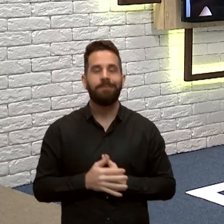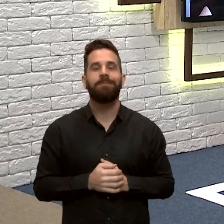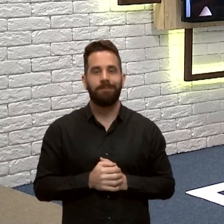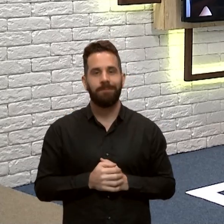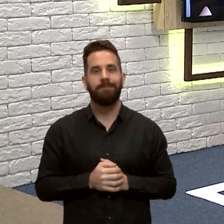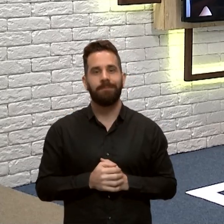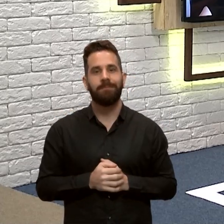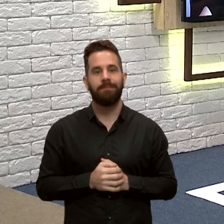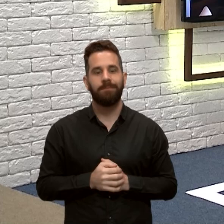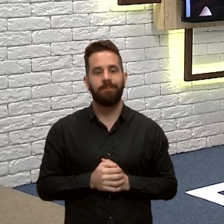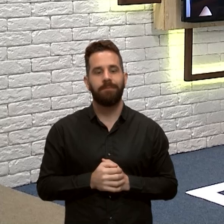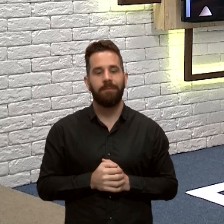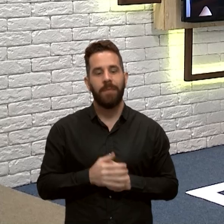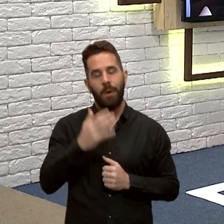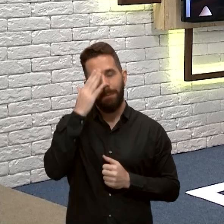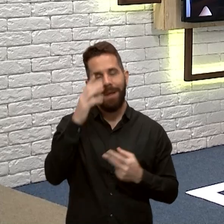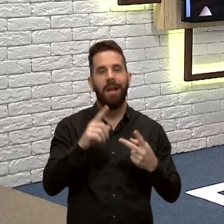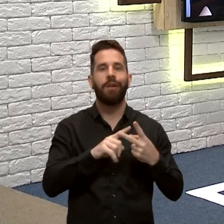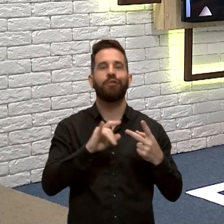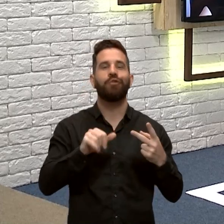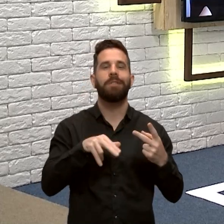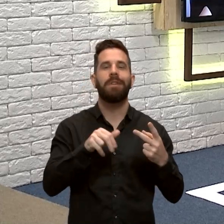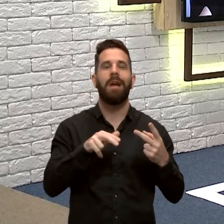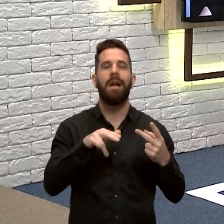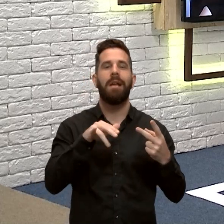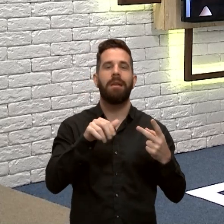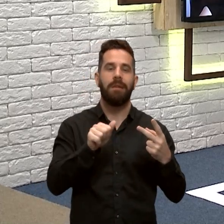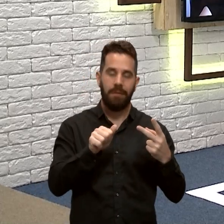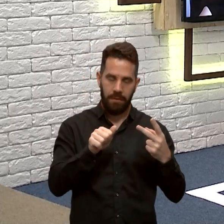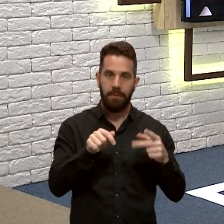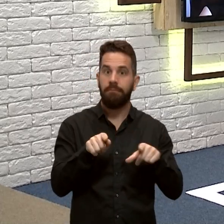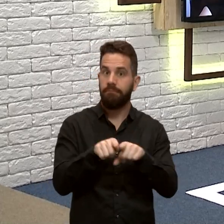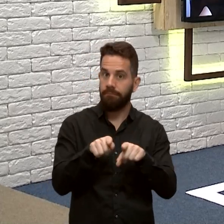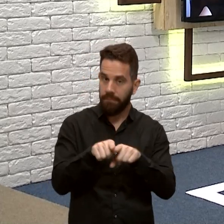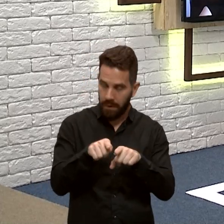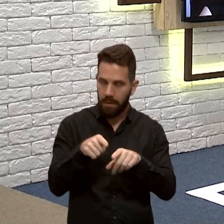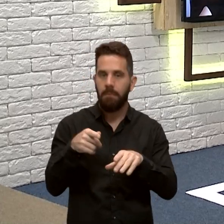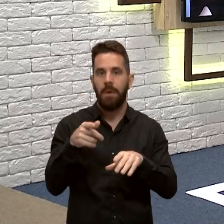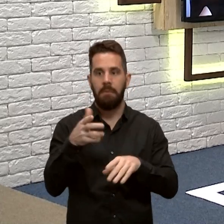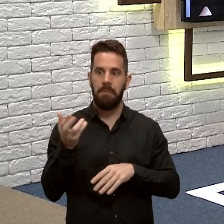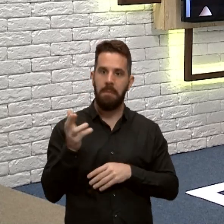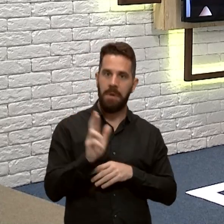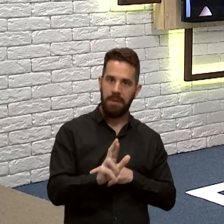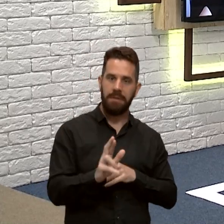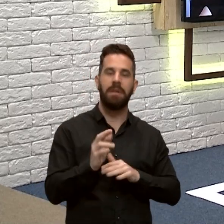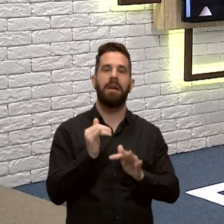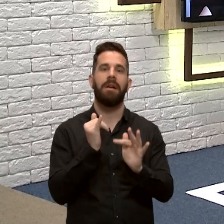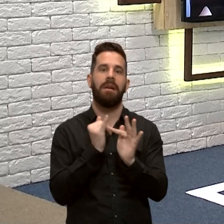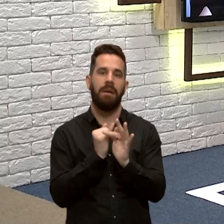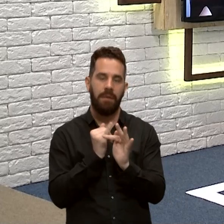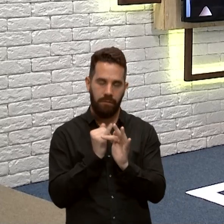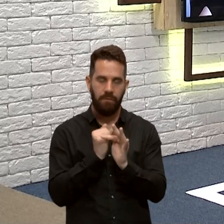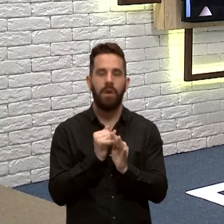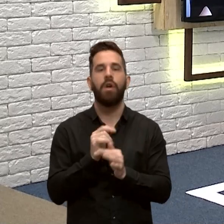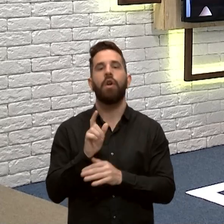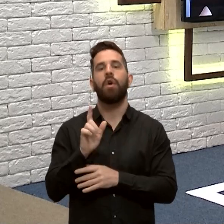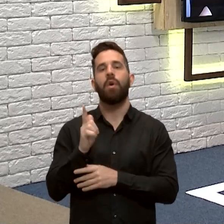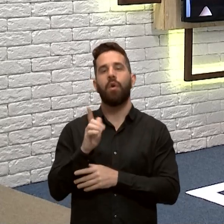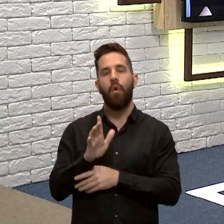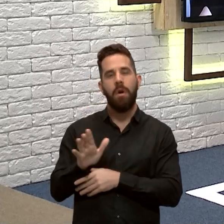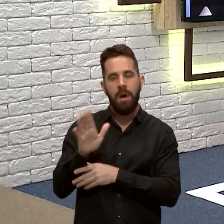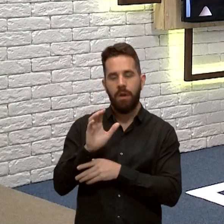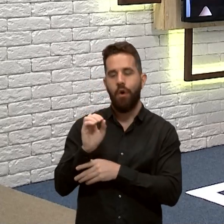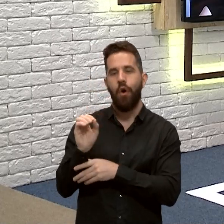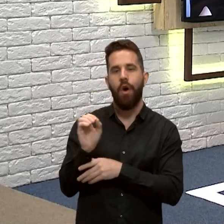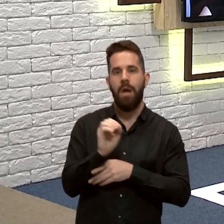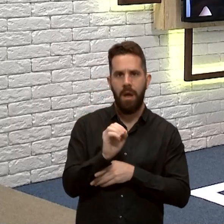sua presença. É um prazer receber você como representante também do IFG, Campus Goiânia Oeste, e fazer essa parceria,